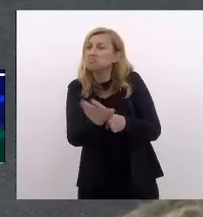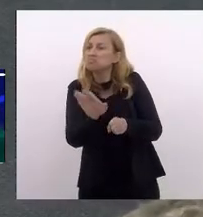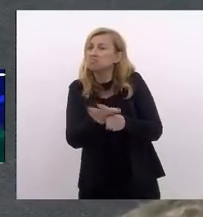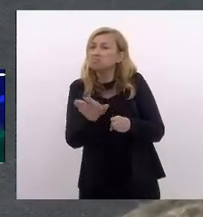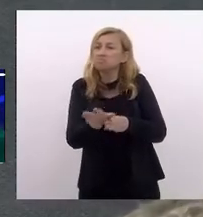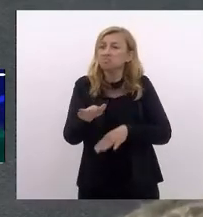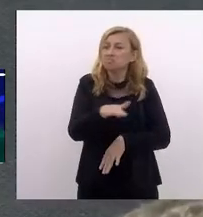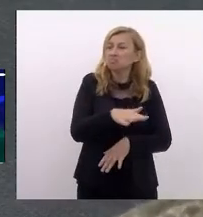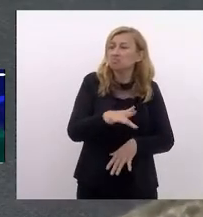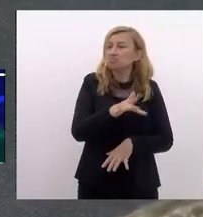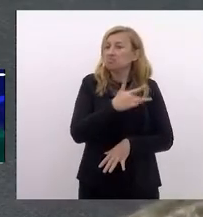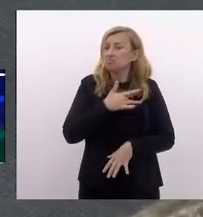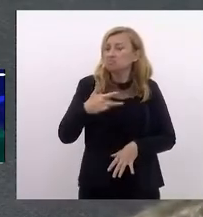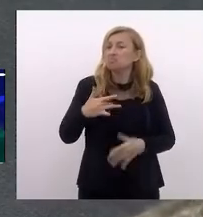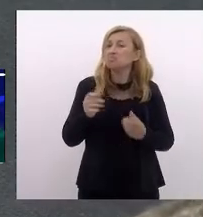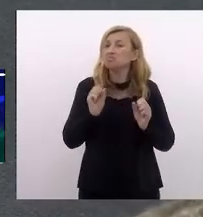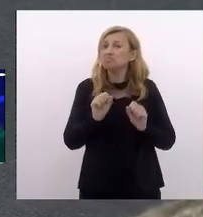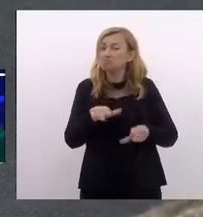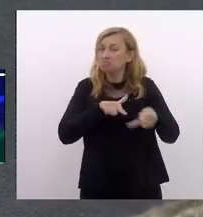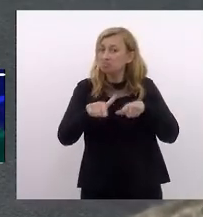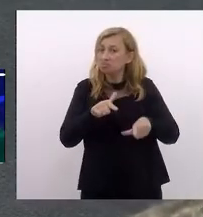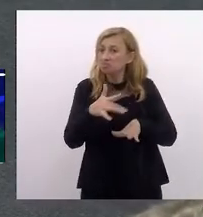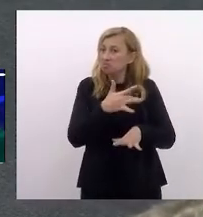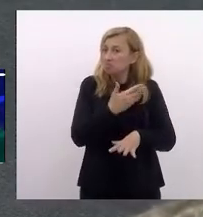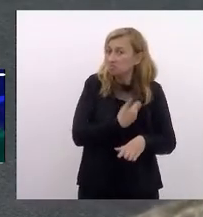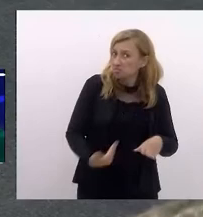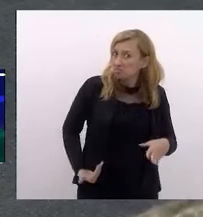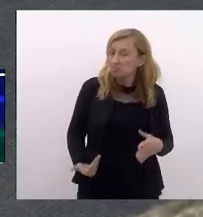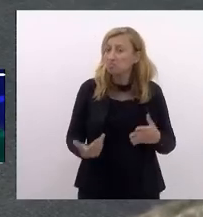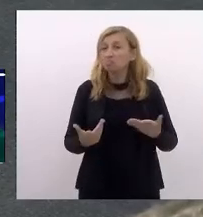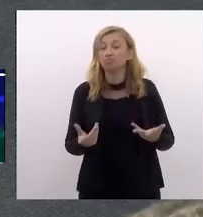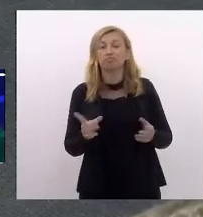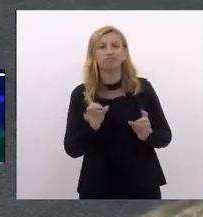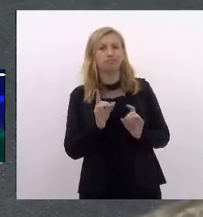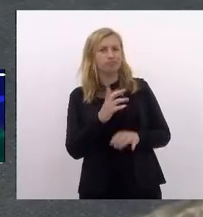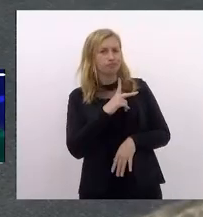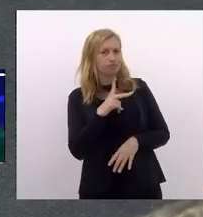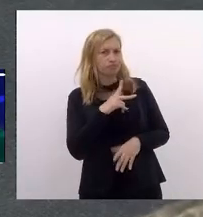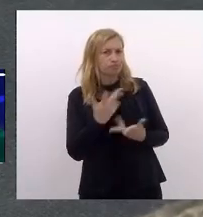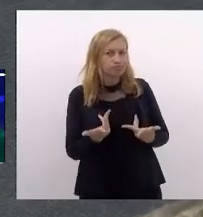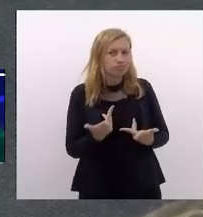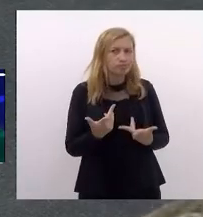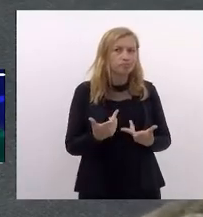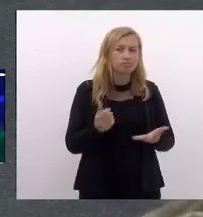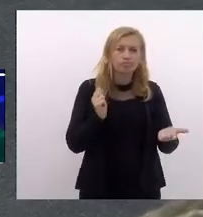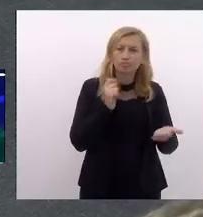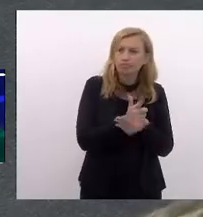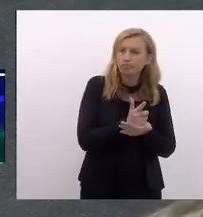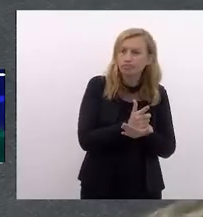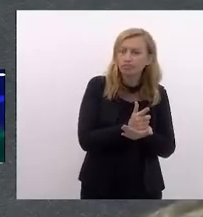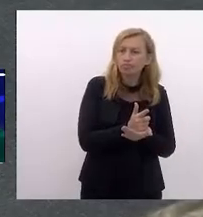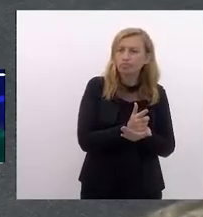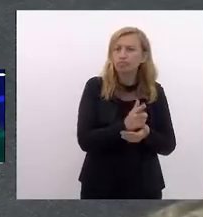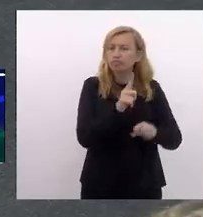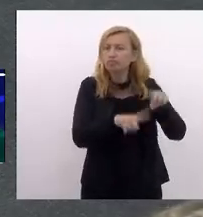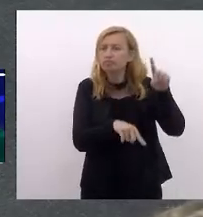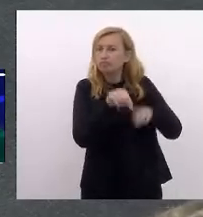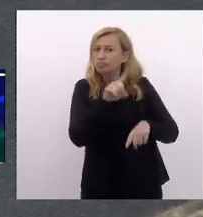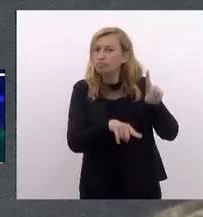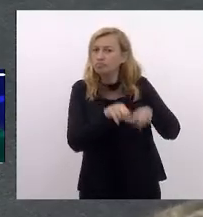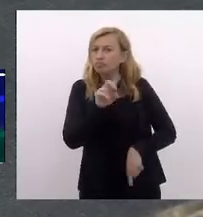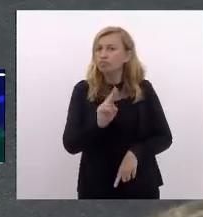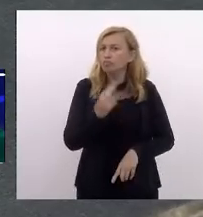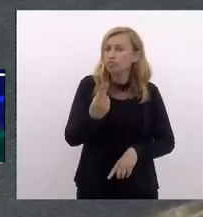de saúde um serviço que deveria ser público totalmente privatizado seja na sua compra e garantia de insumos